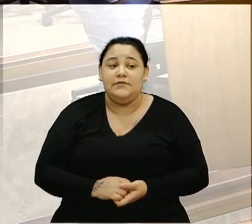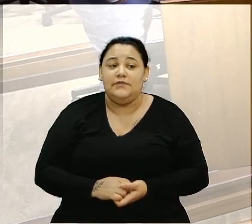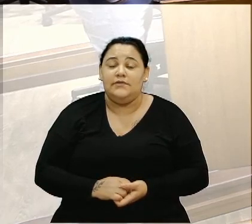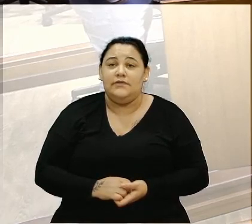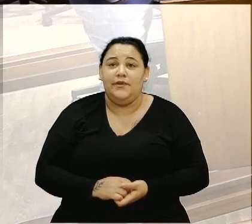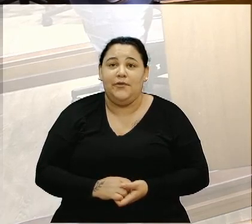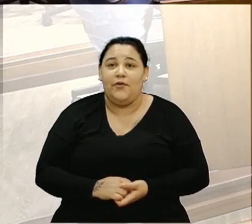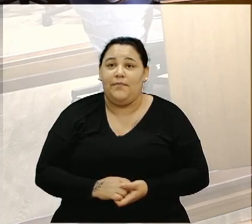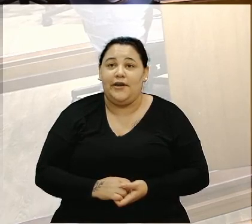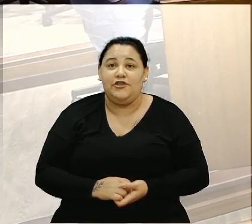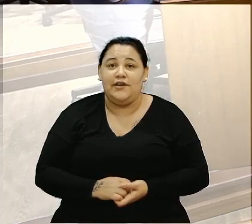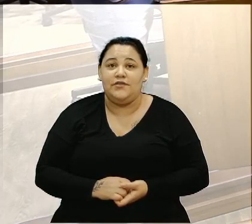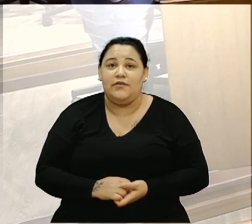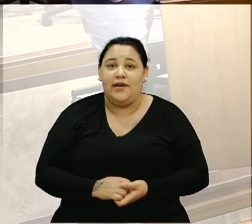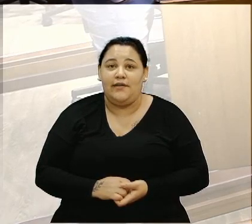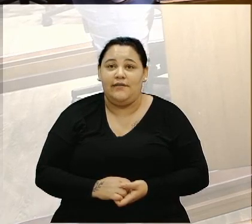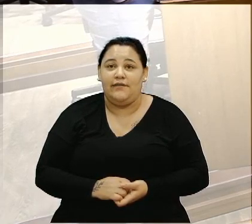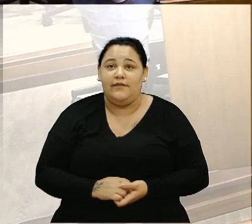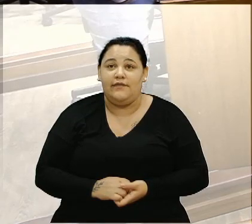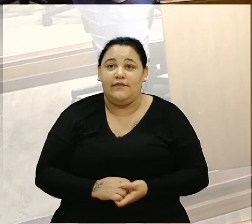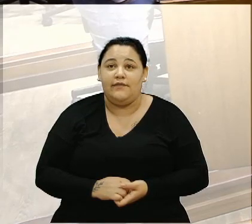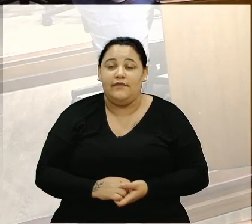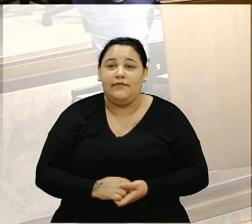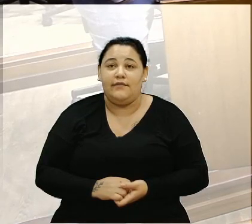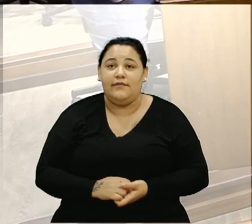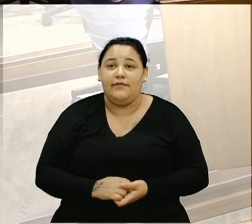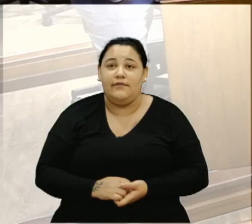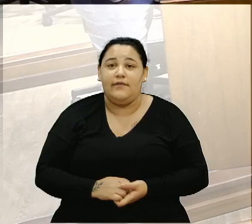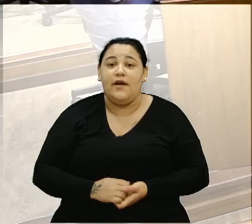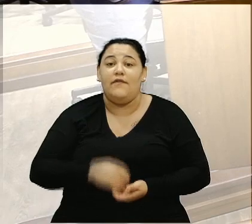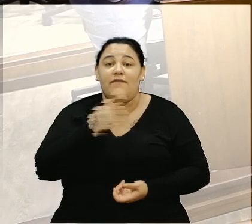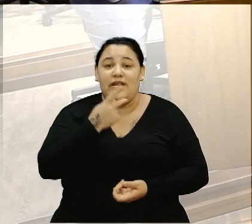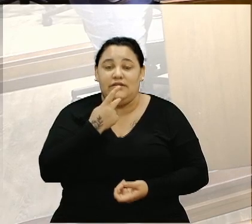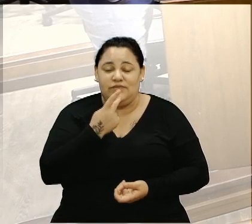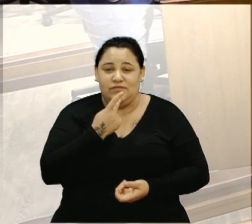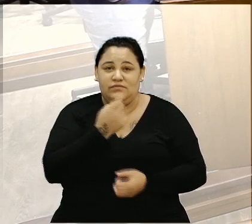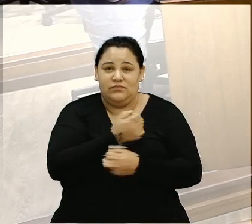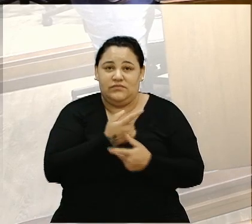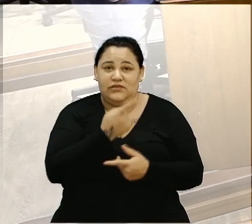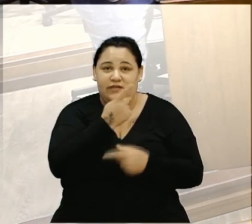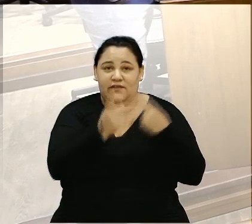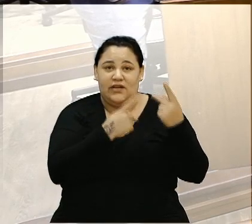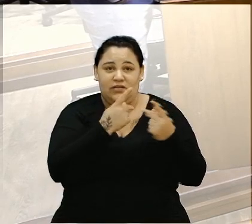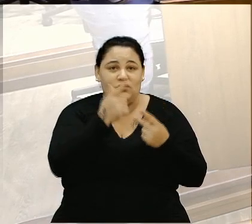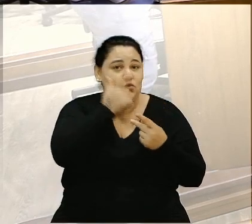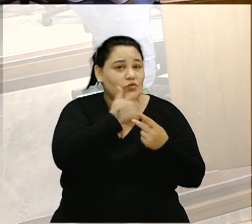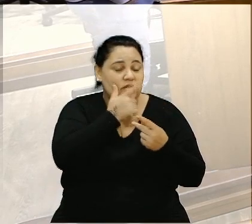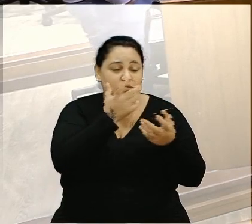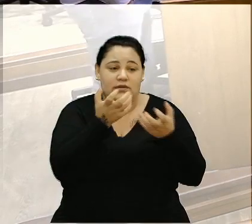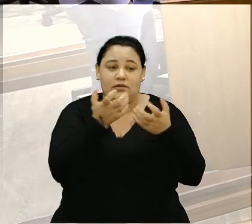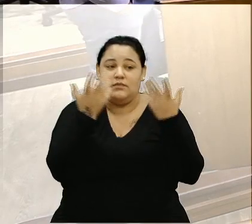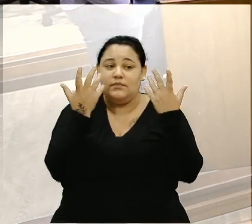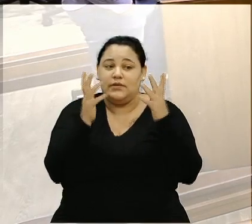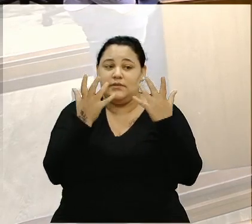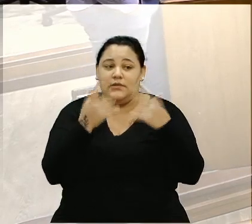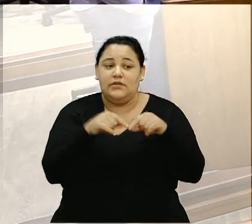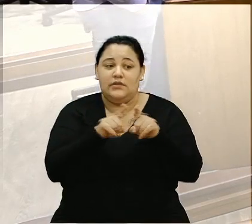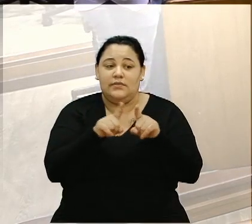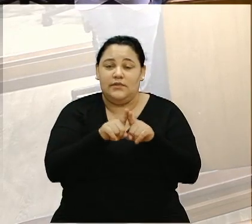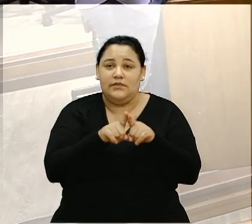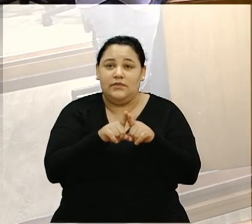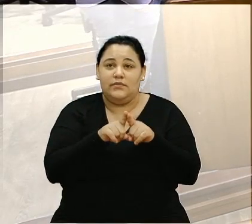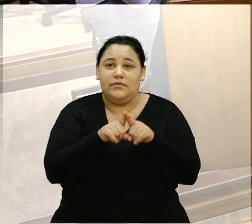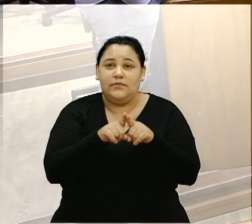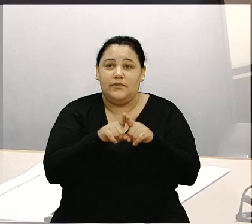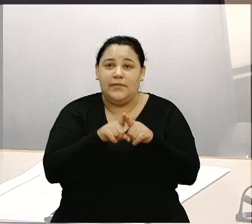Bom, para continuar, então, ali com a questão da fala do vereador Lucas, eu quero parabenizá-lo, né, e o vereador Rafael também,